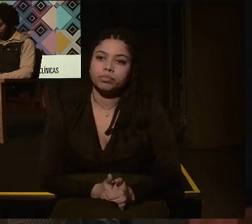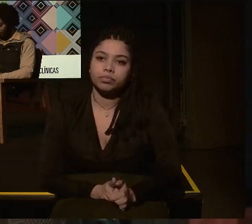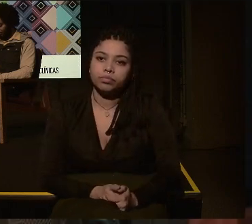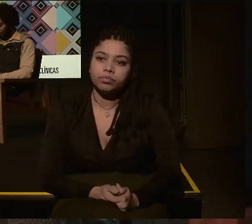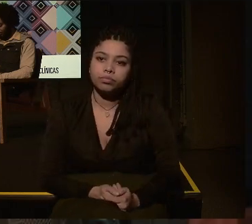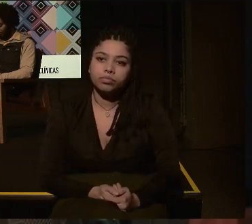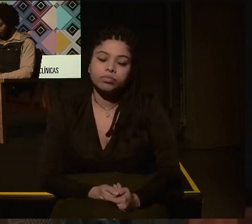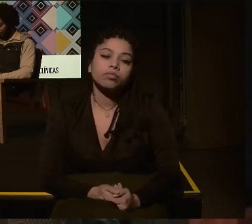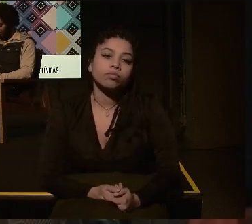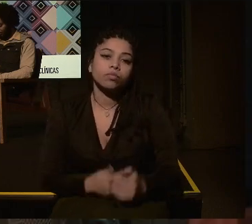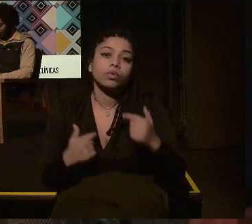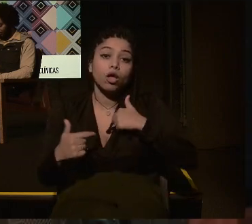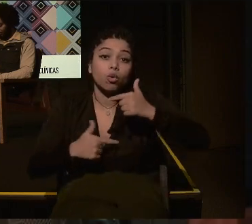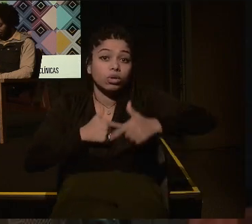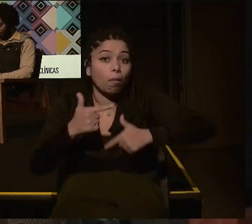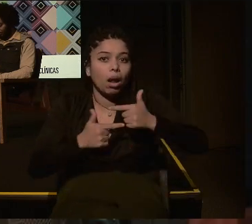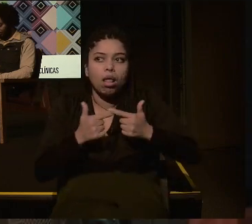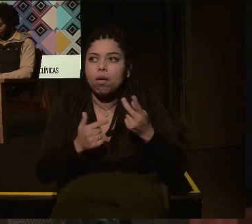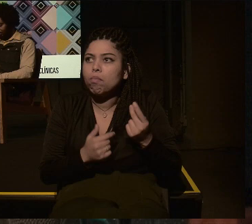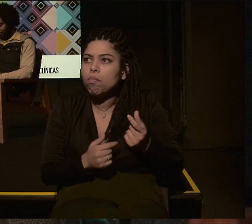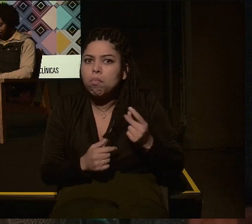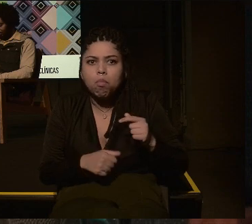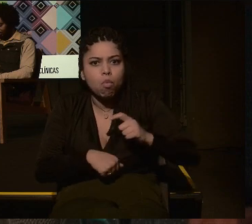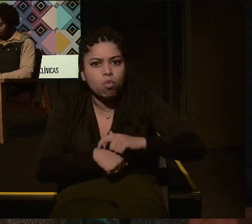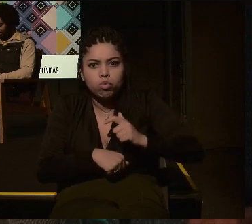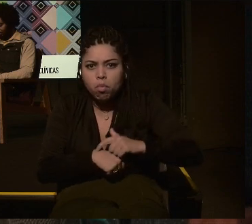eu trabalhei muito tempo nesse campo,